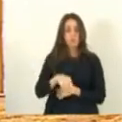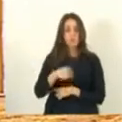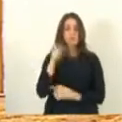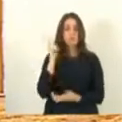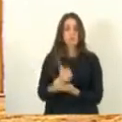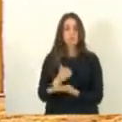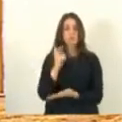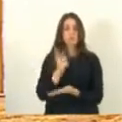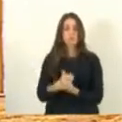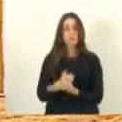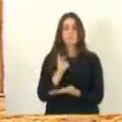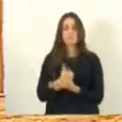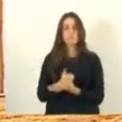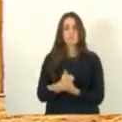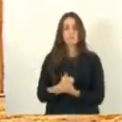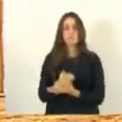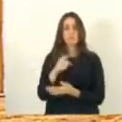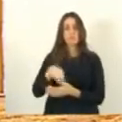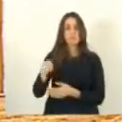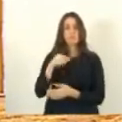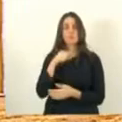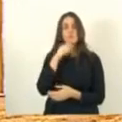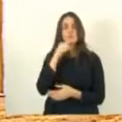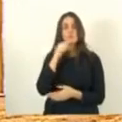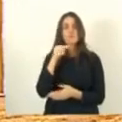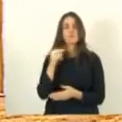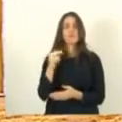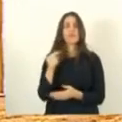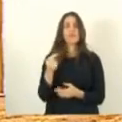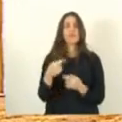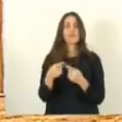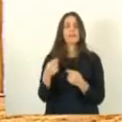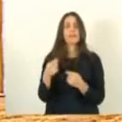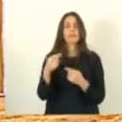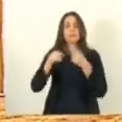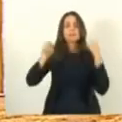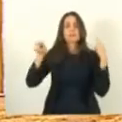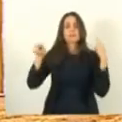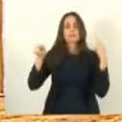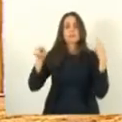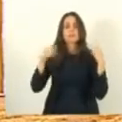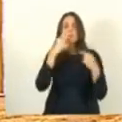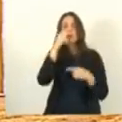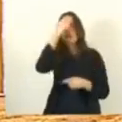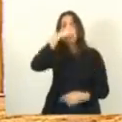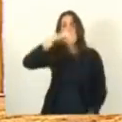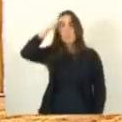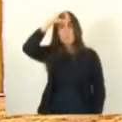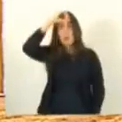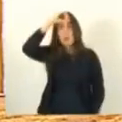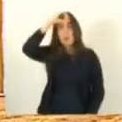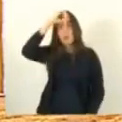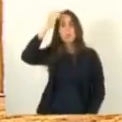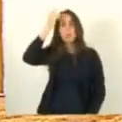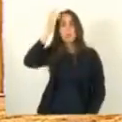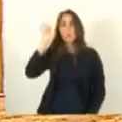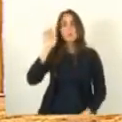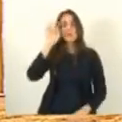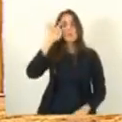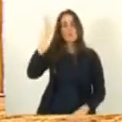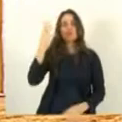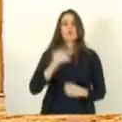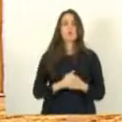são derrubados. Nós acabamos passando uma espécie de atestado de incompetência. Ora, se toda vez a